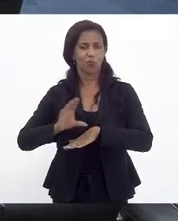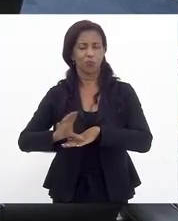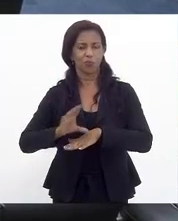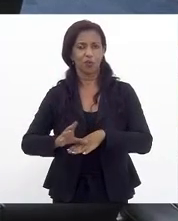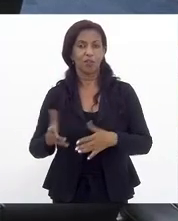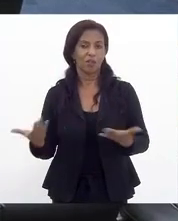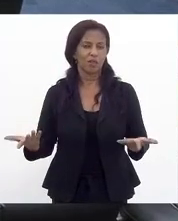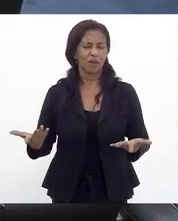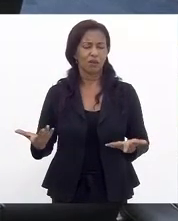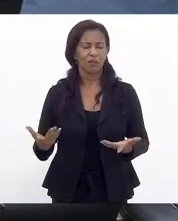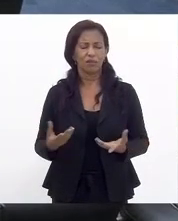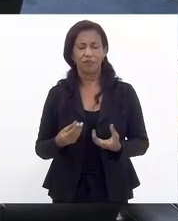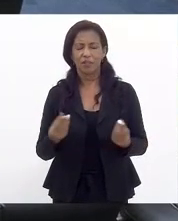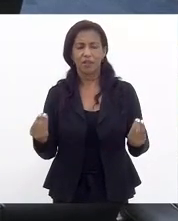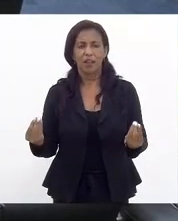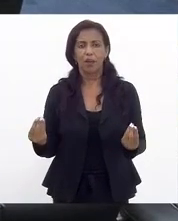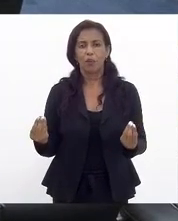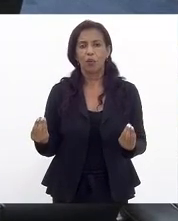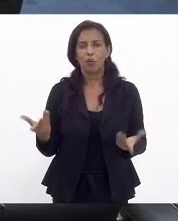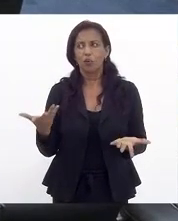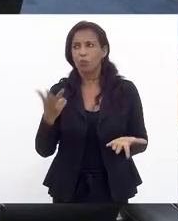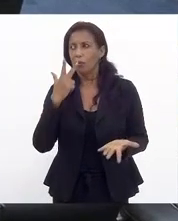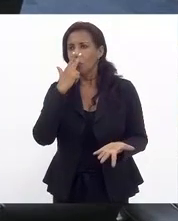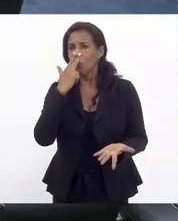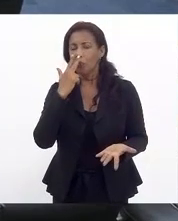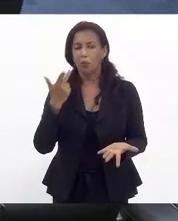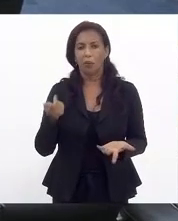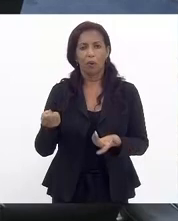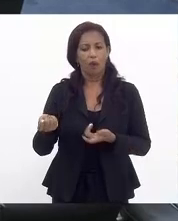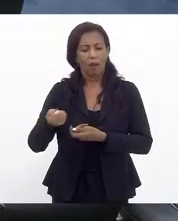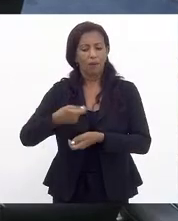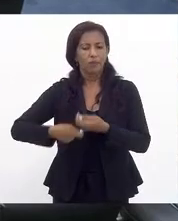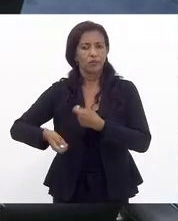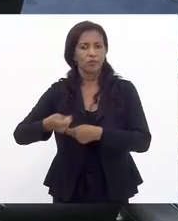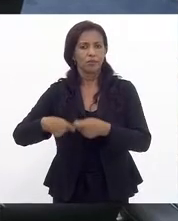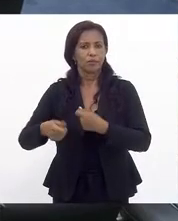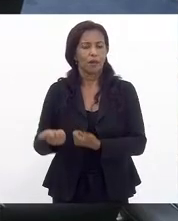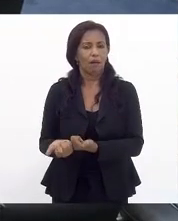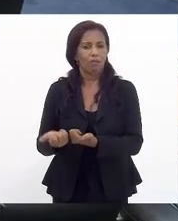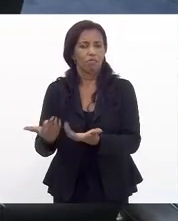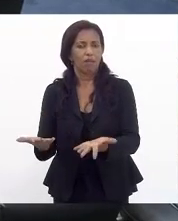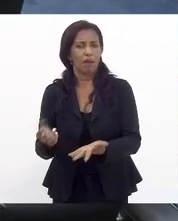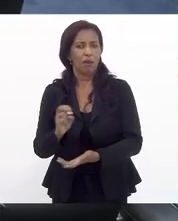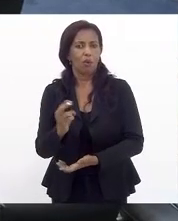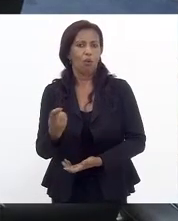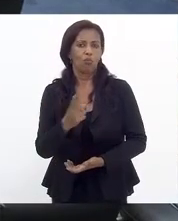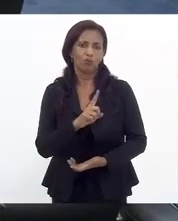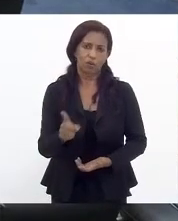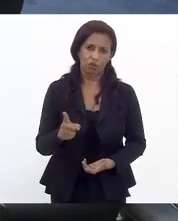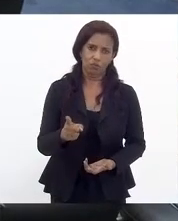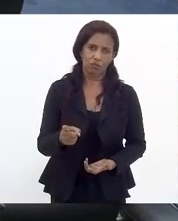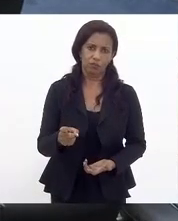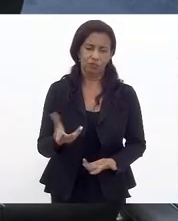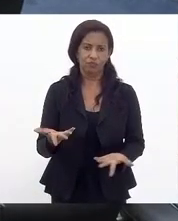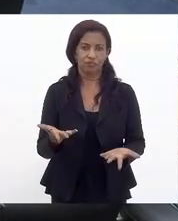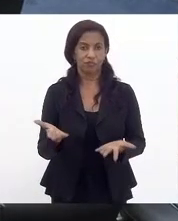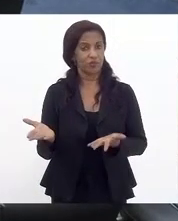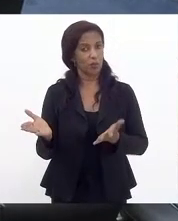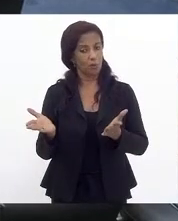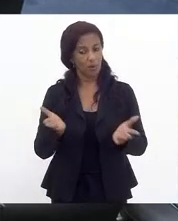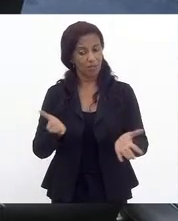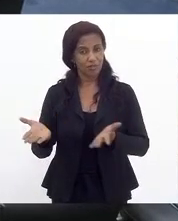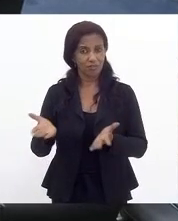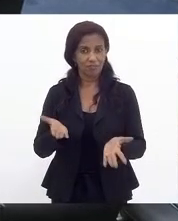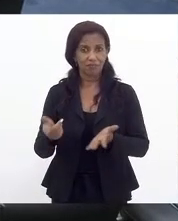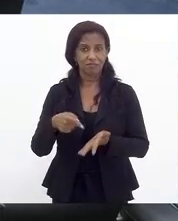muito ao bel-prazer da administração conceder ou não né então acho que isso essa parte